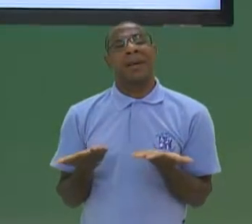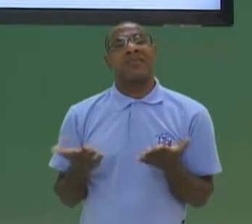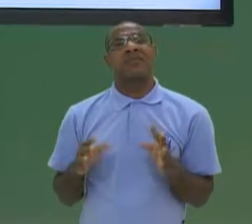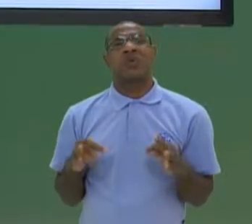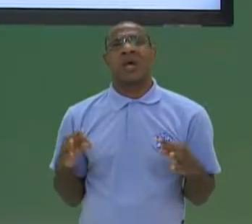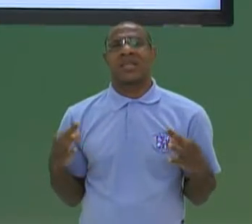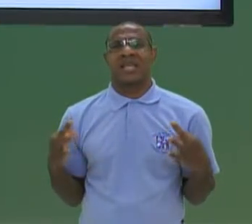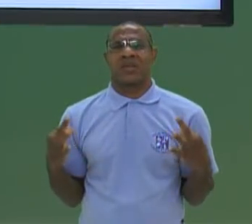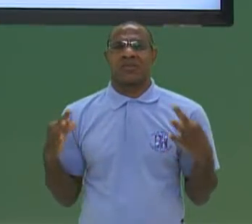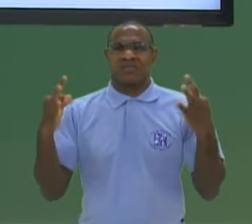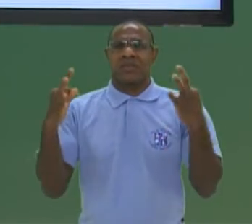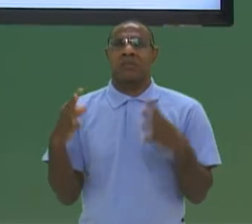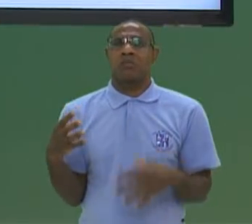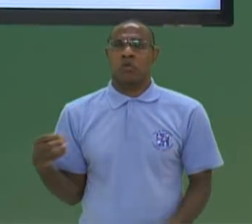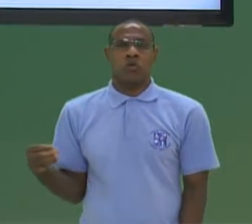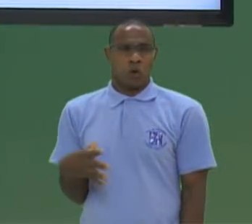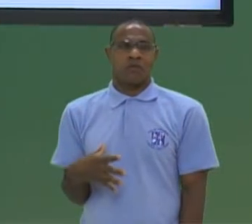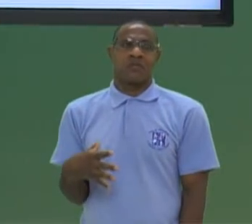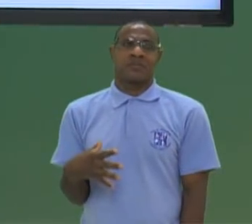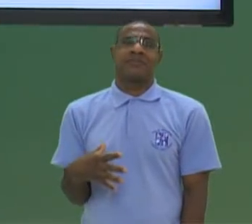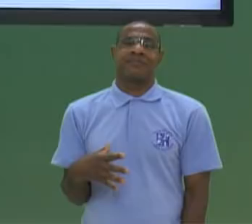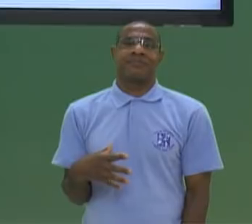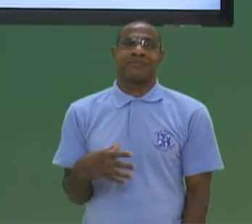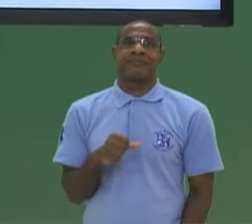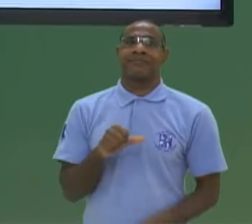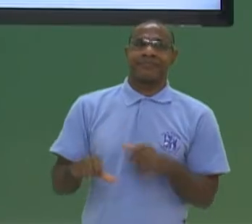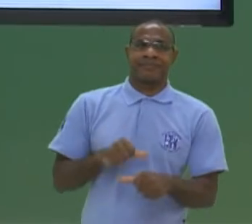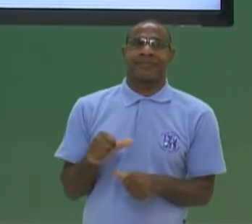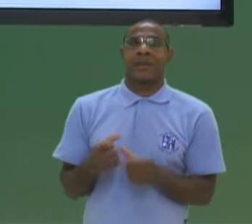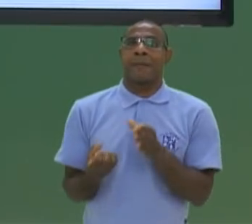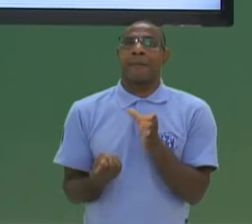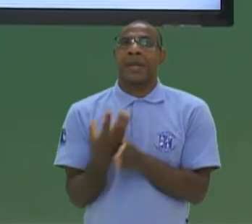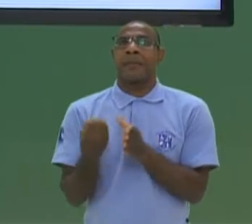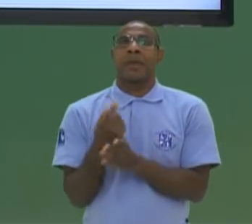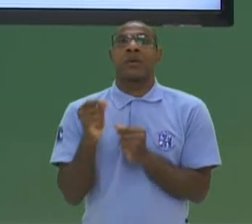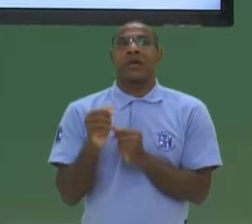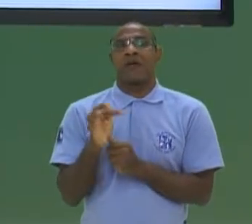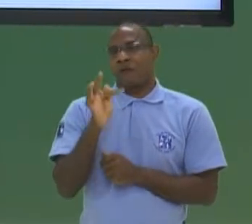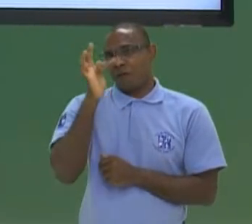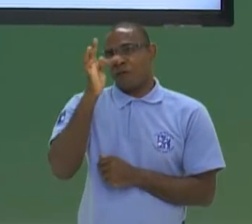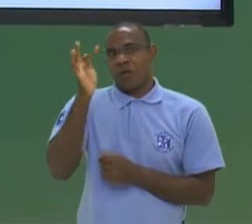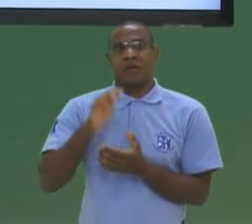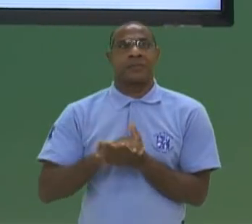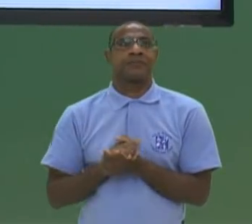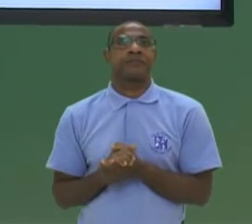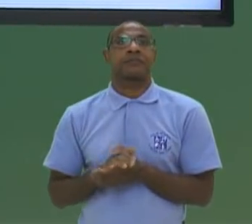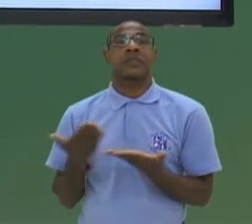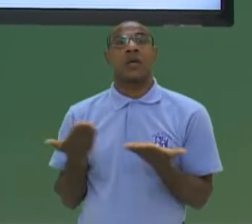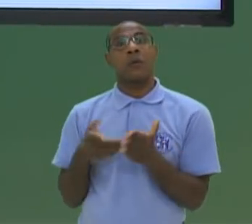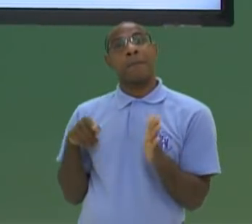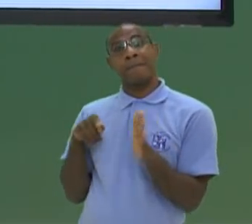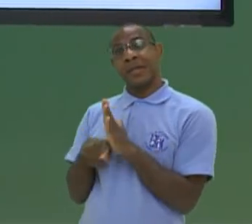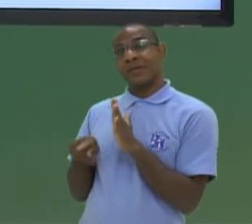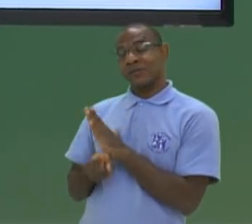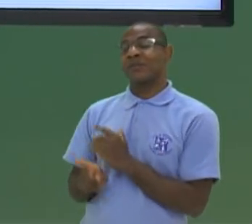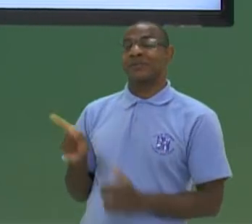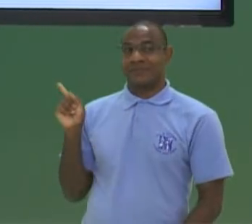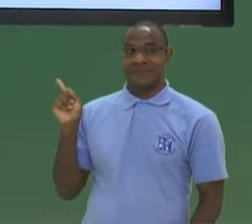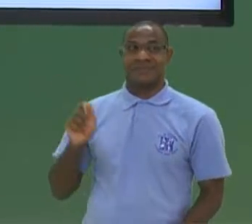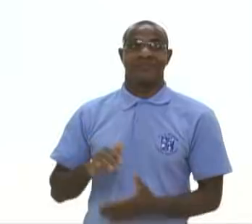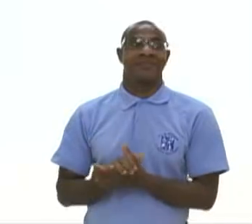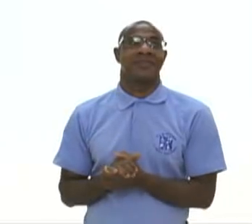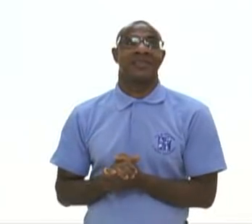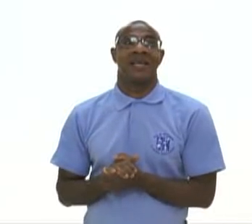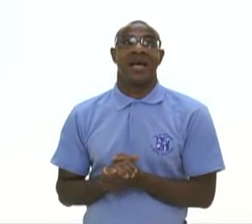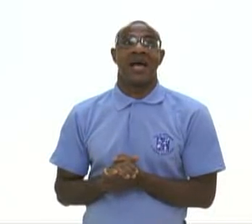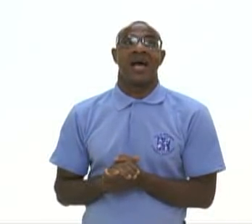muito inovadora, que é a produção de flores. E agora eu tenho uma pergunta para te fazer.